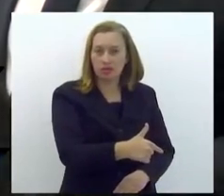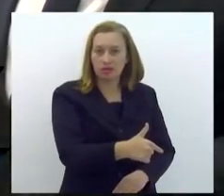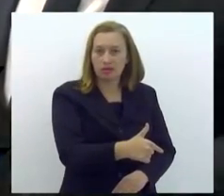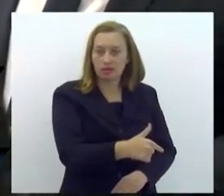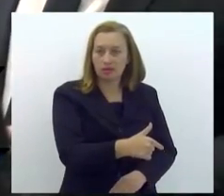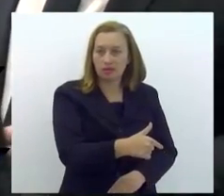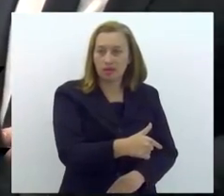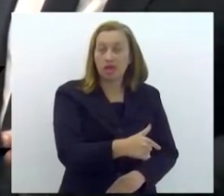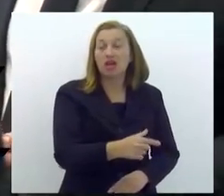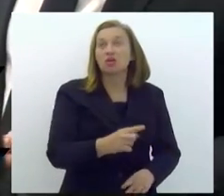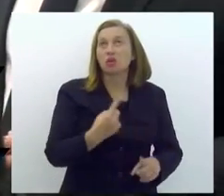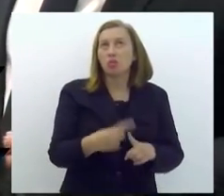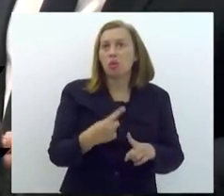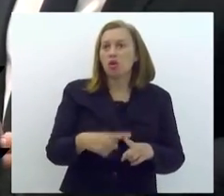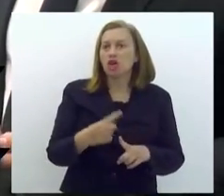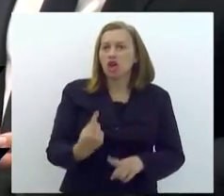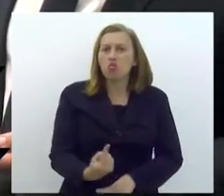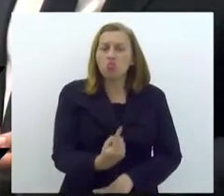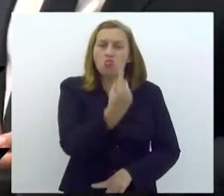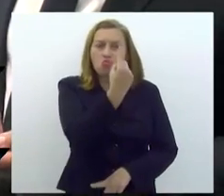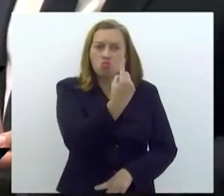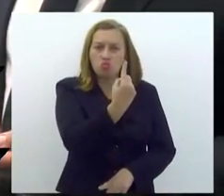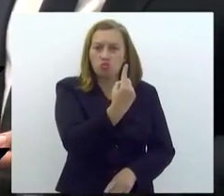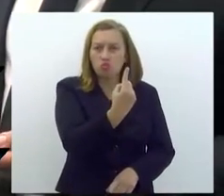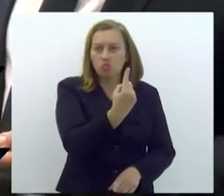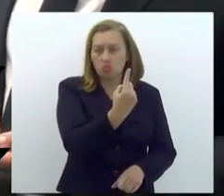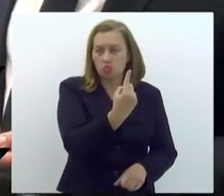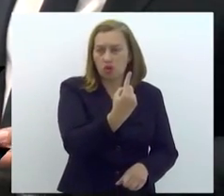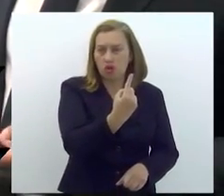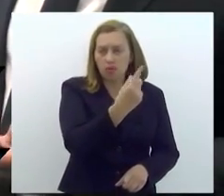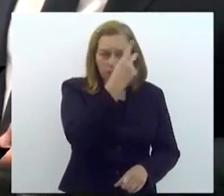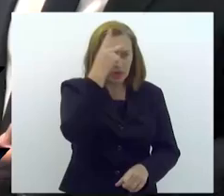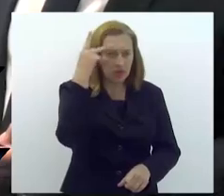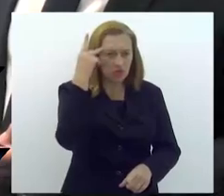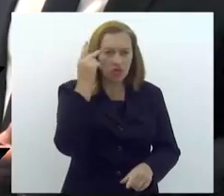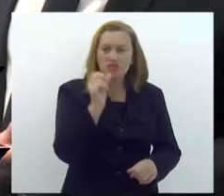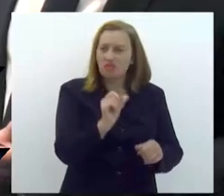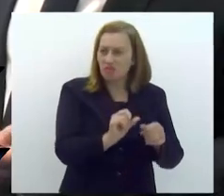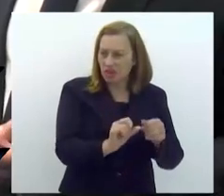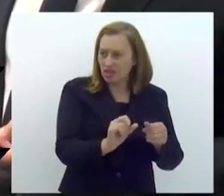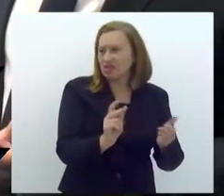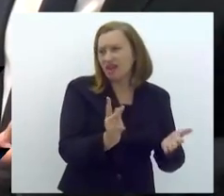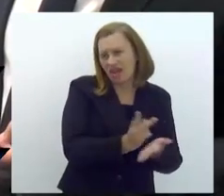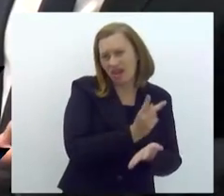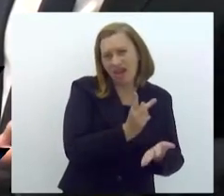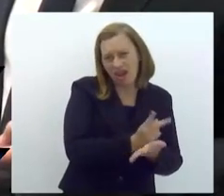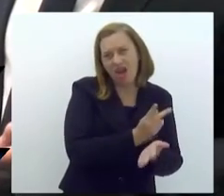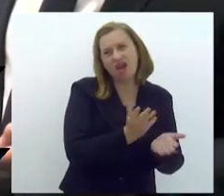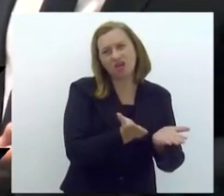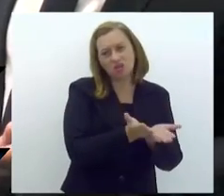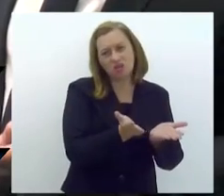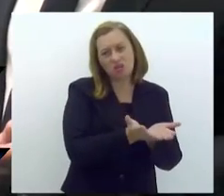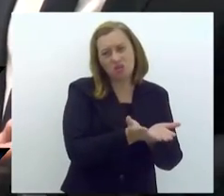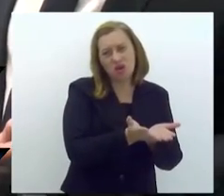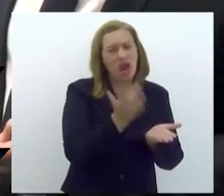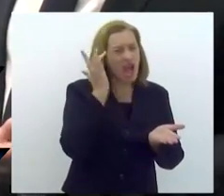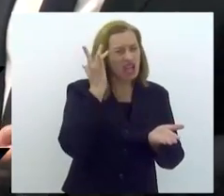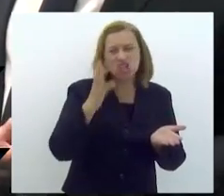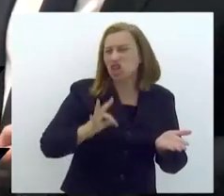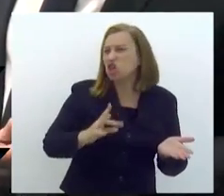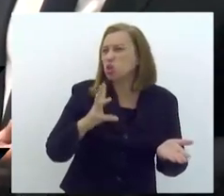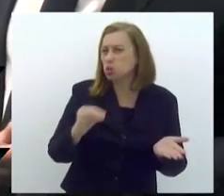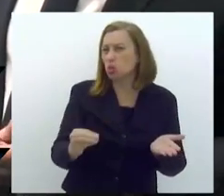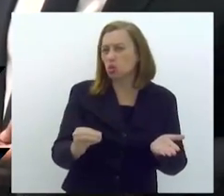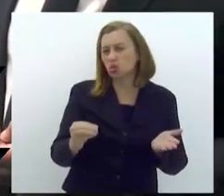não é porque um evangélico fez um ato né abominável que isso vai cair na conta dos Evangélicos